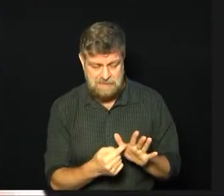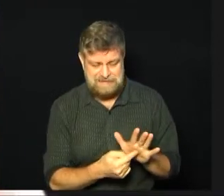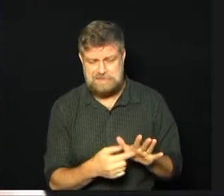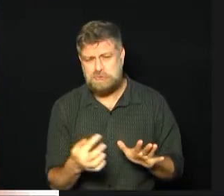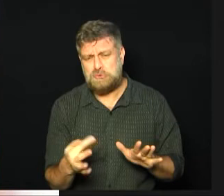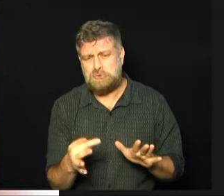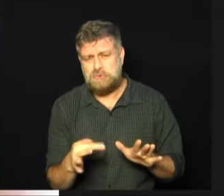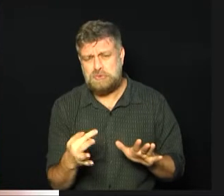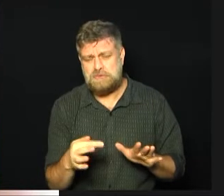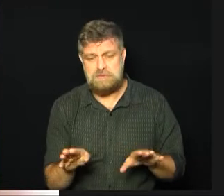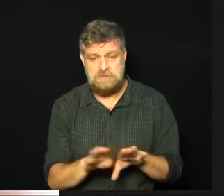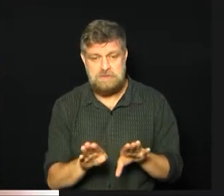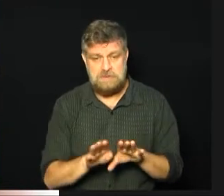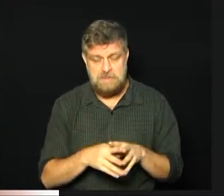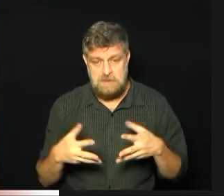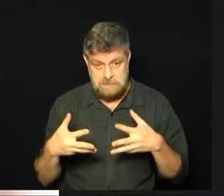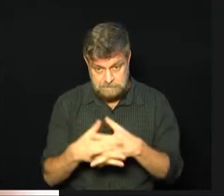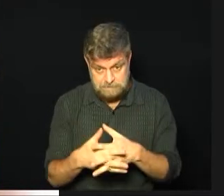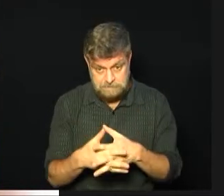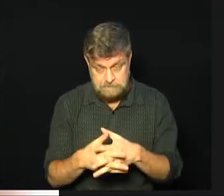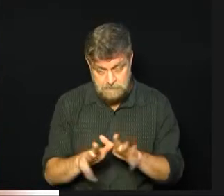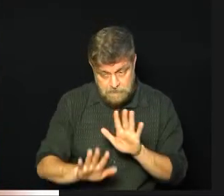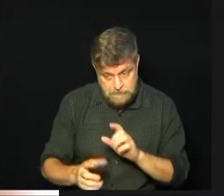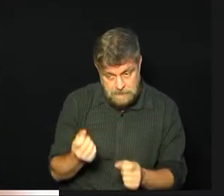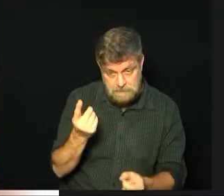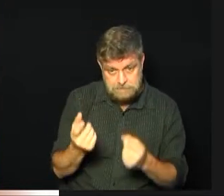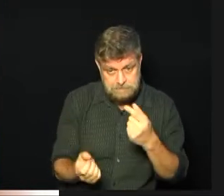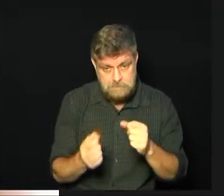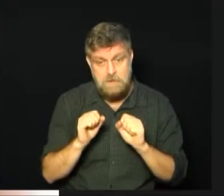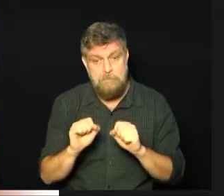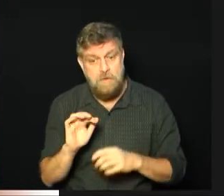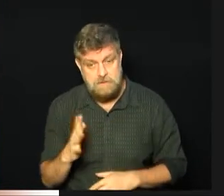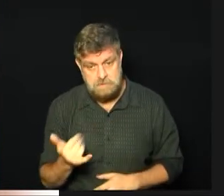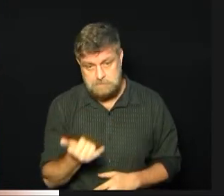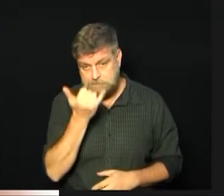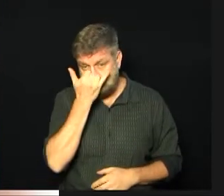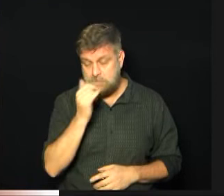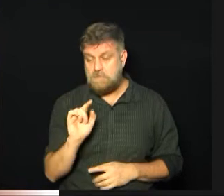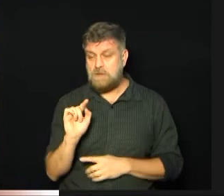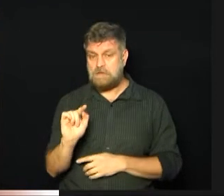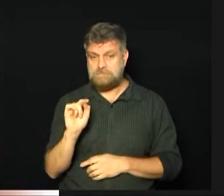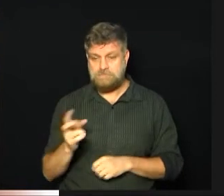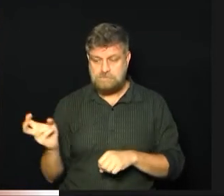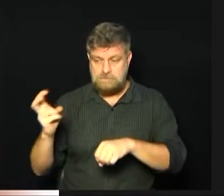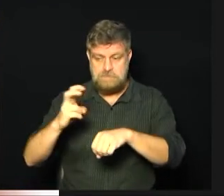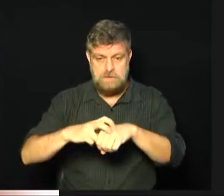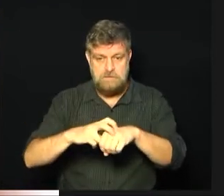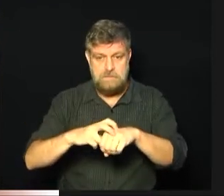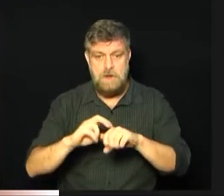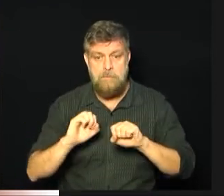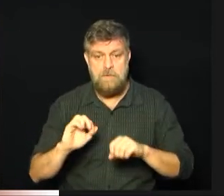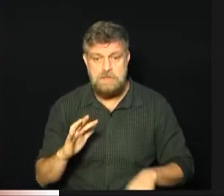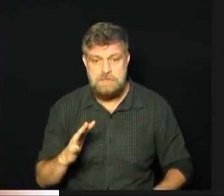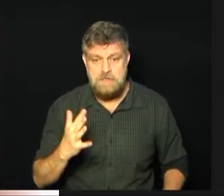outras complicações, mas que são extremamente raras, né, mas que podem às vezes ocorrer, que o vírus pode causar